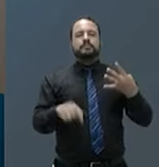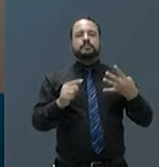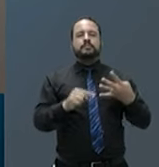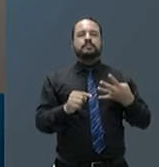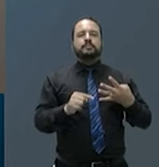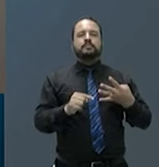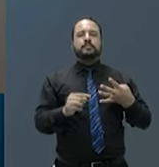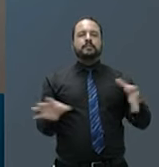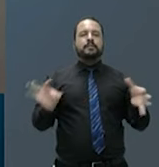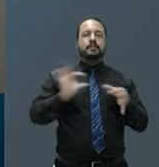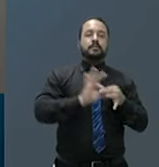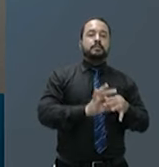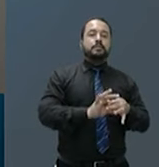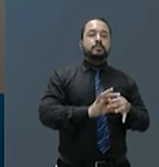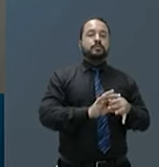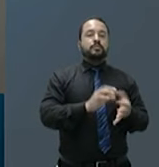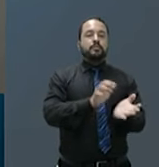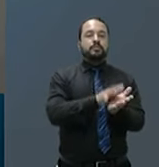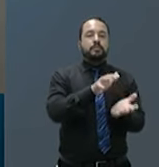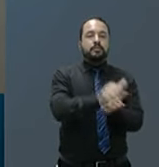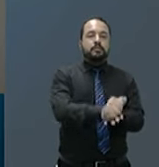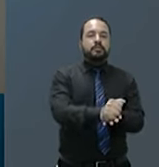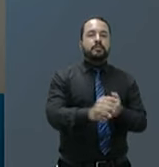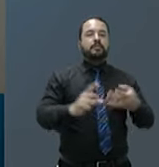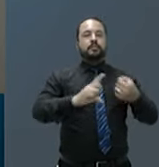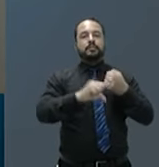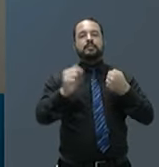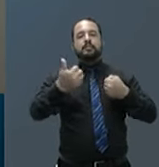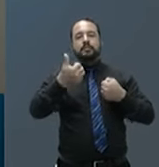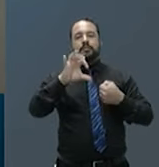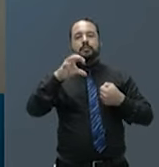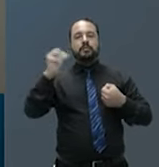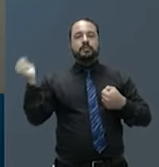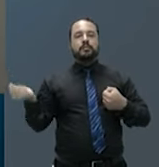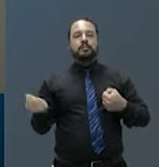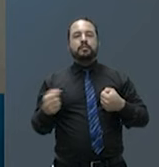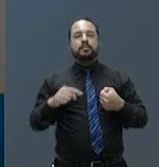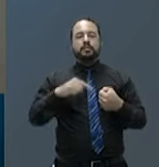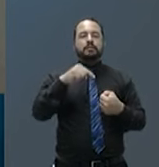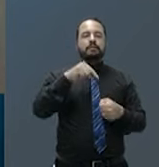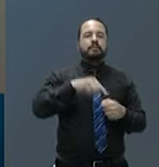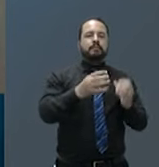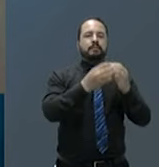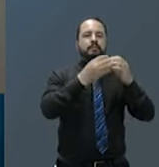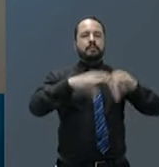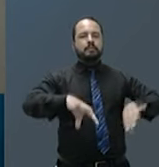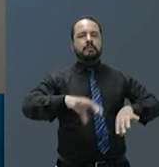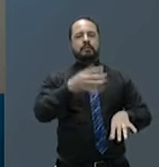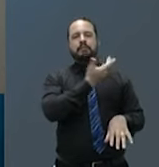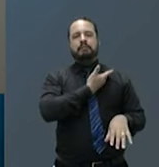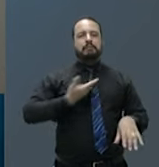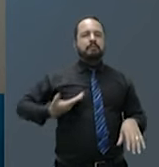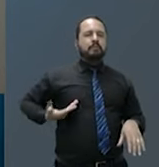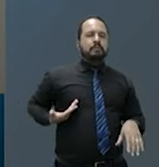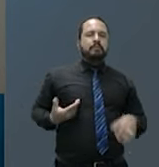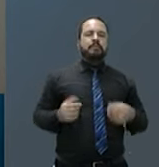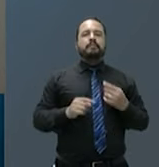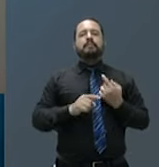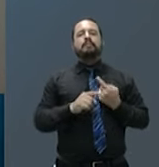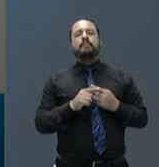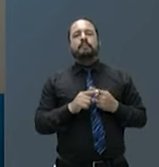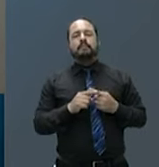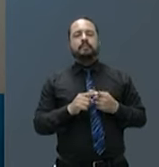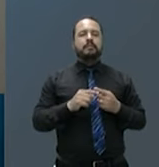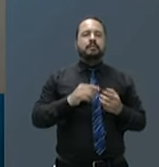multa do artigo 1021, parágrafo 4º, é extremamente prejudicial para a fazenda pública, seja pela